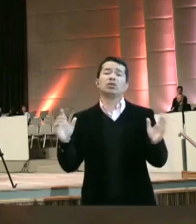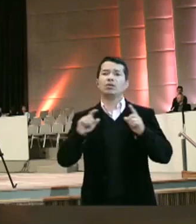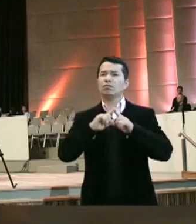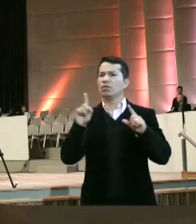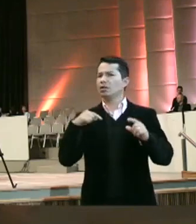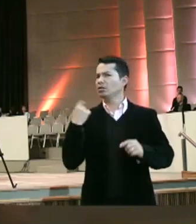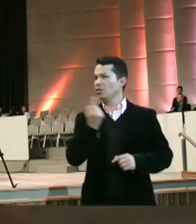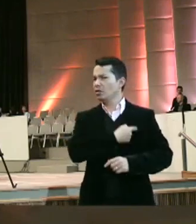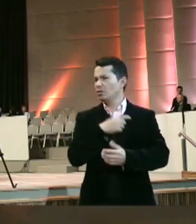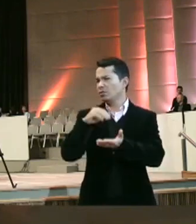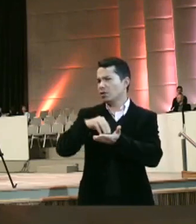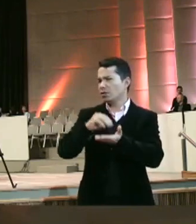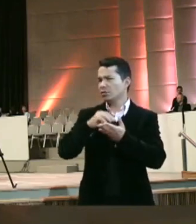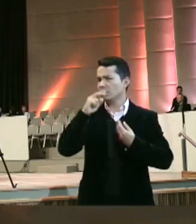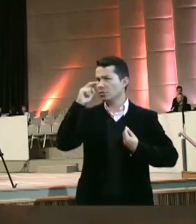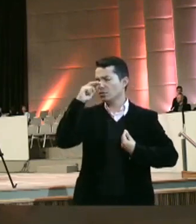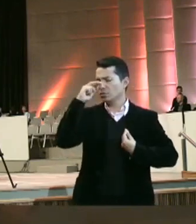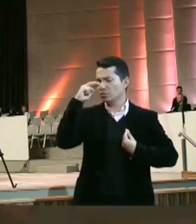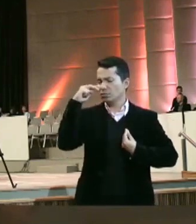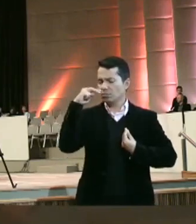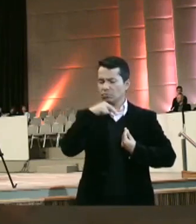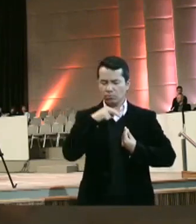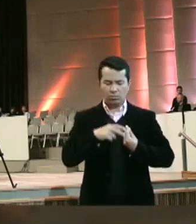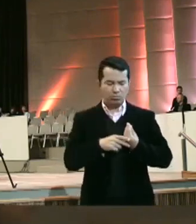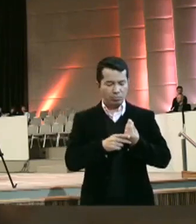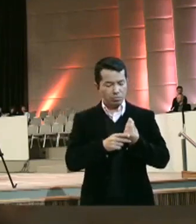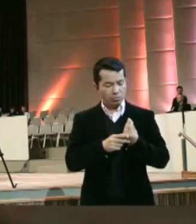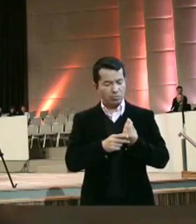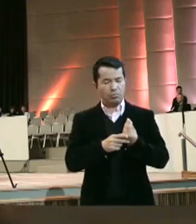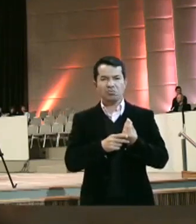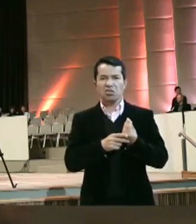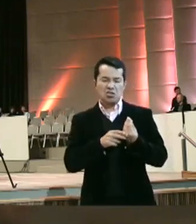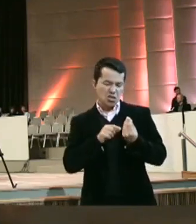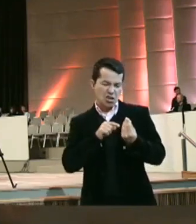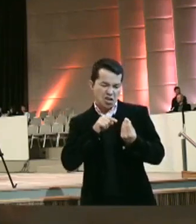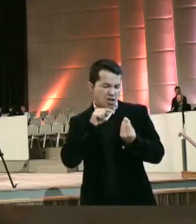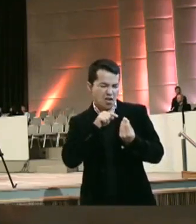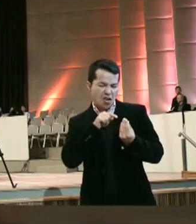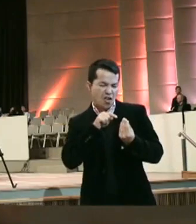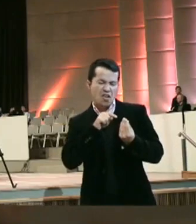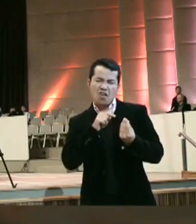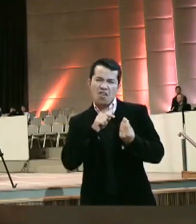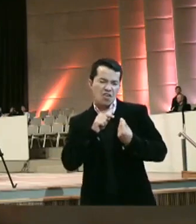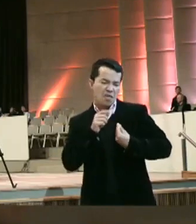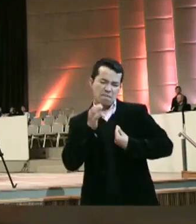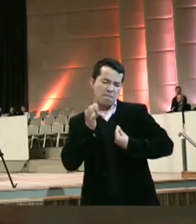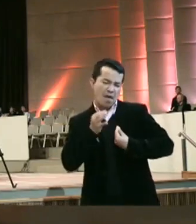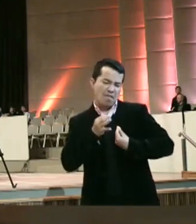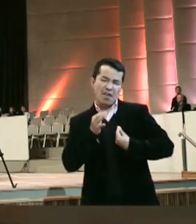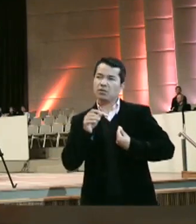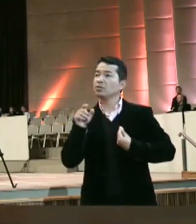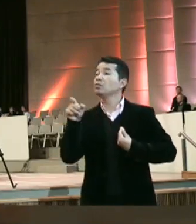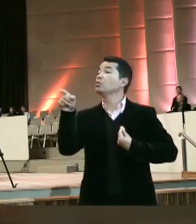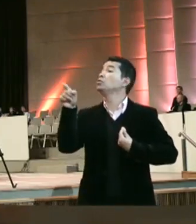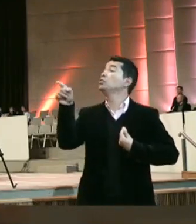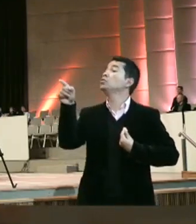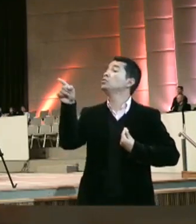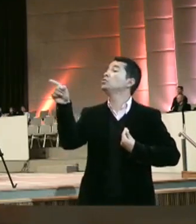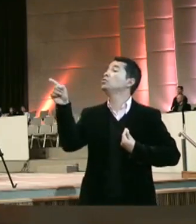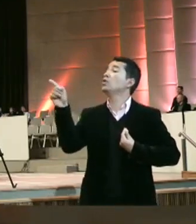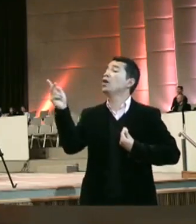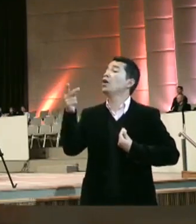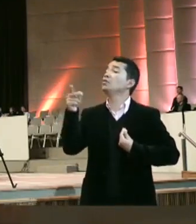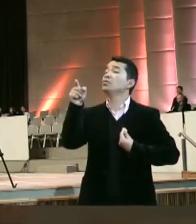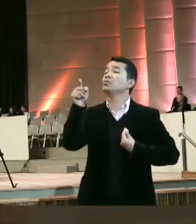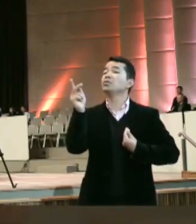dentro do coração, e a gente julga as pessoas à luz dos nossos olhos,